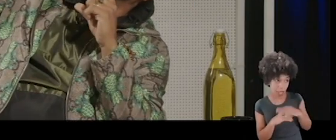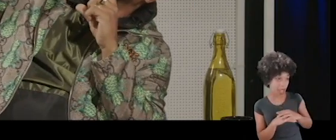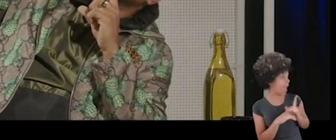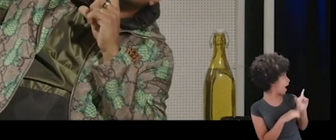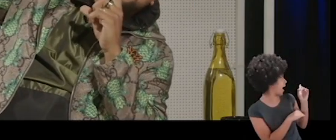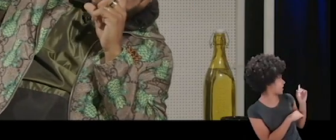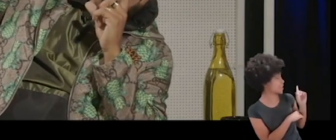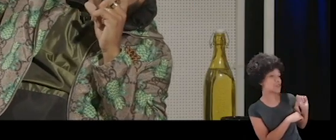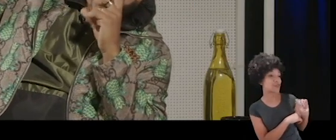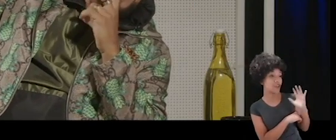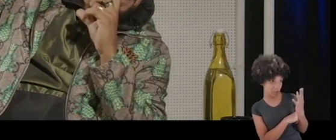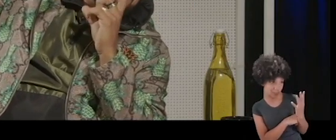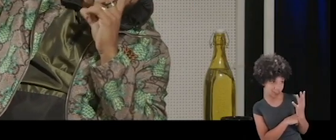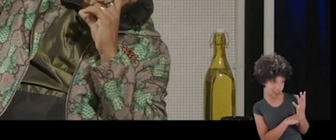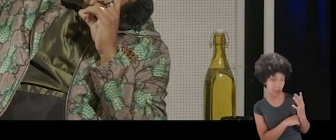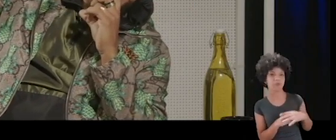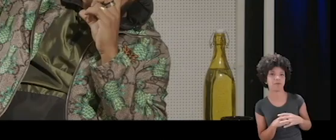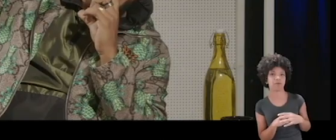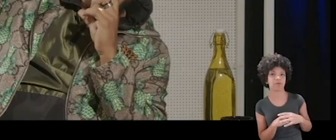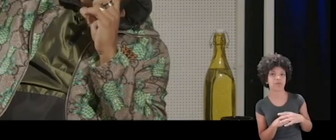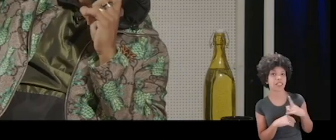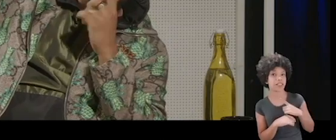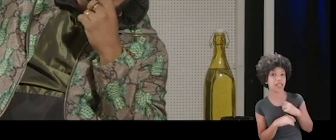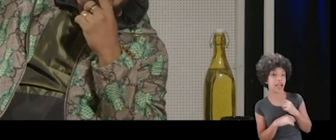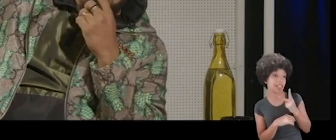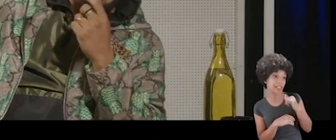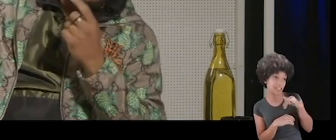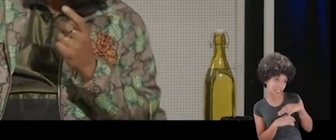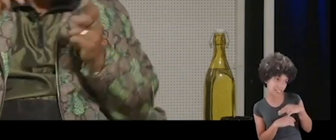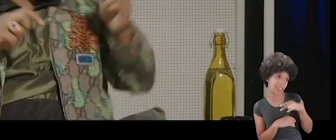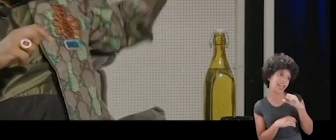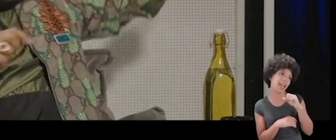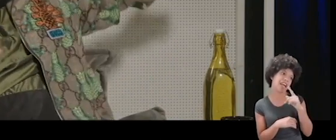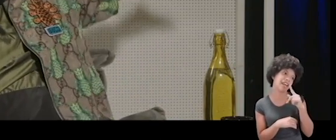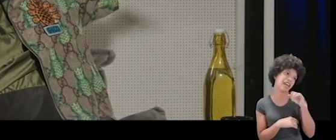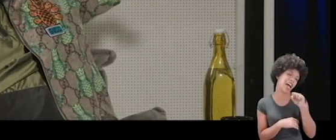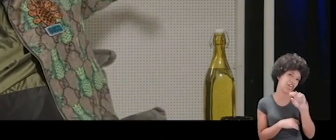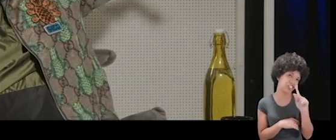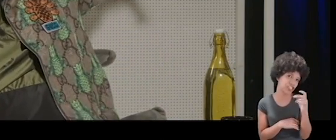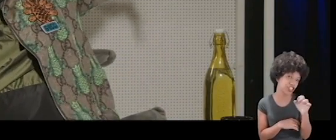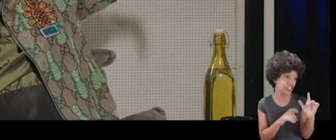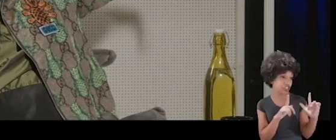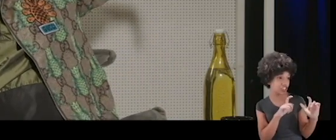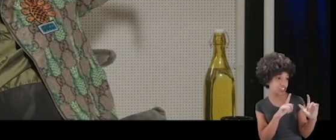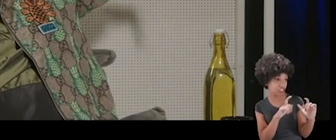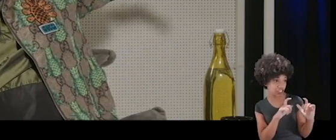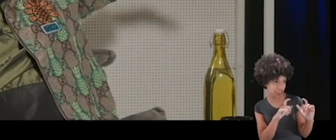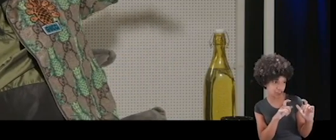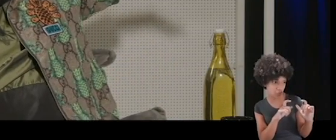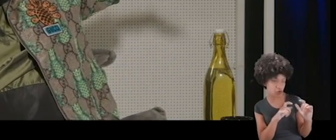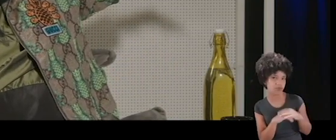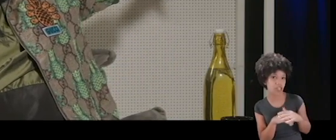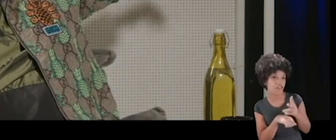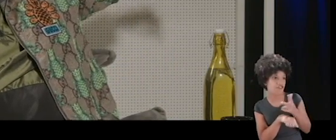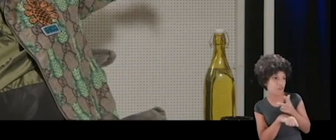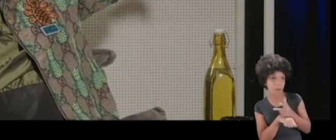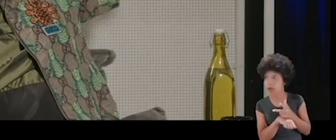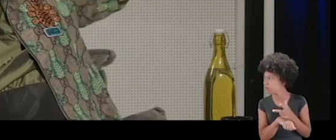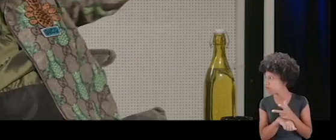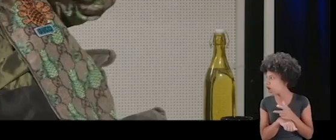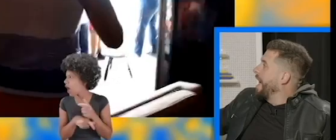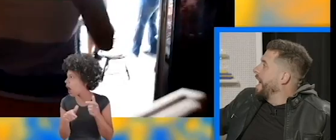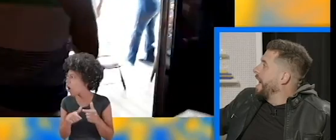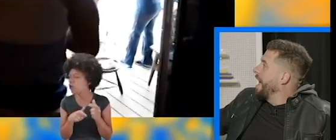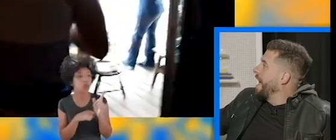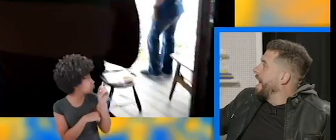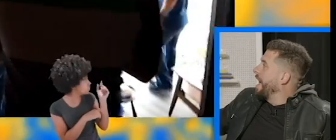West tirando foto, malandro. E filmando. Onde? Aqui embaixo? Embaixo aí? Dessa sacada. Embaixo da... O prédio...